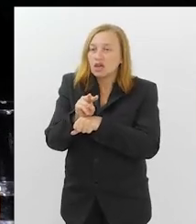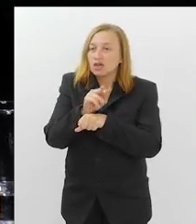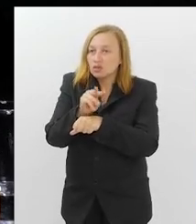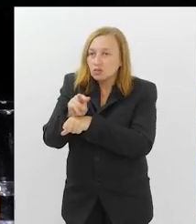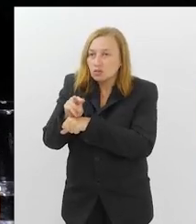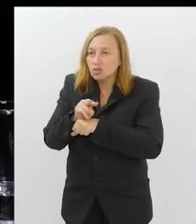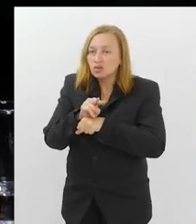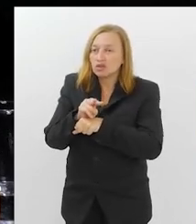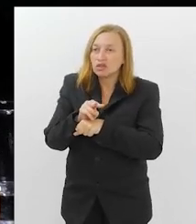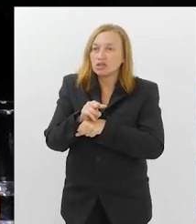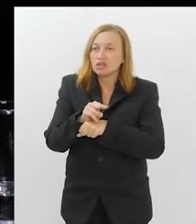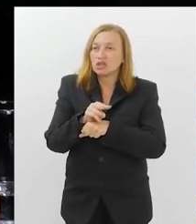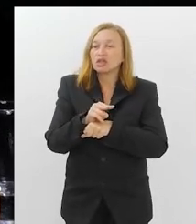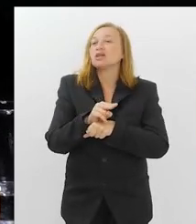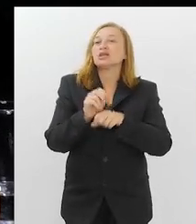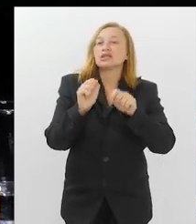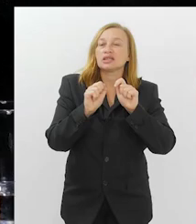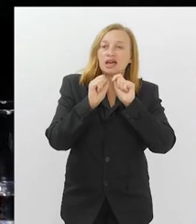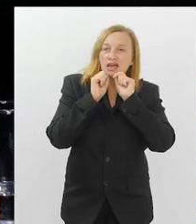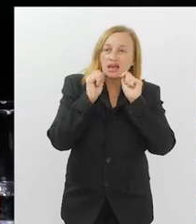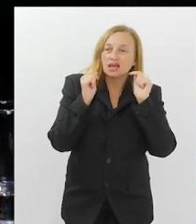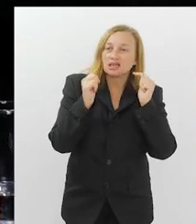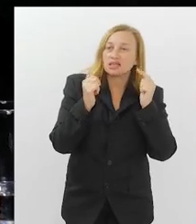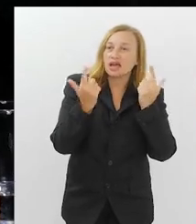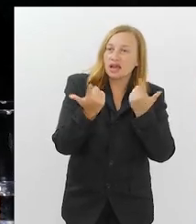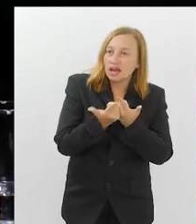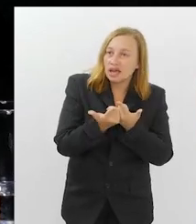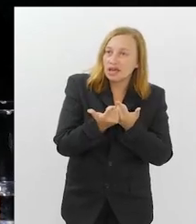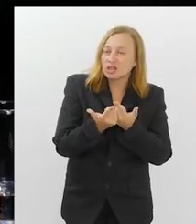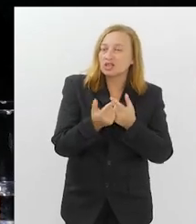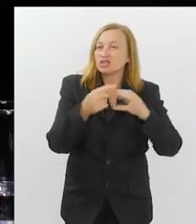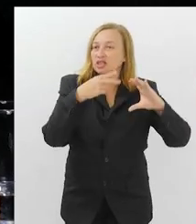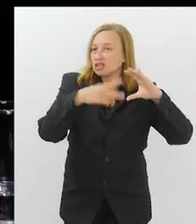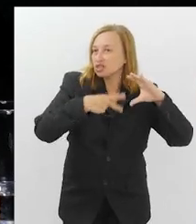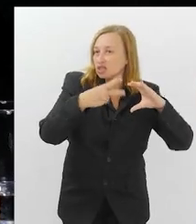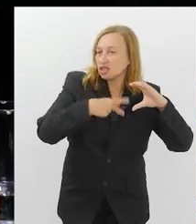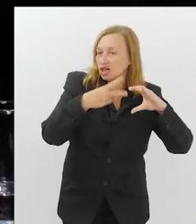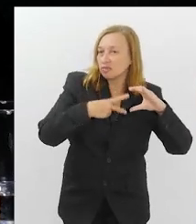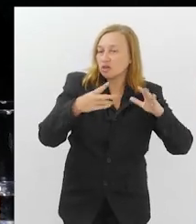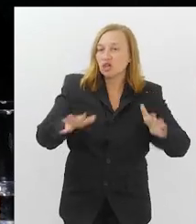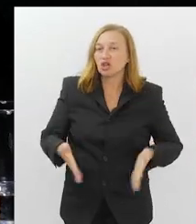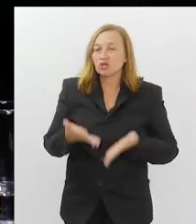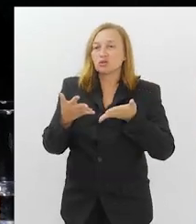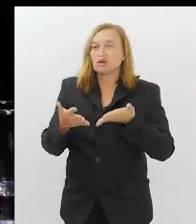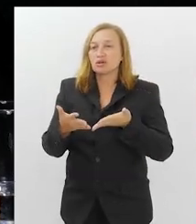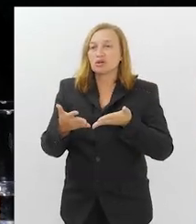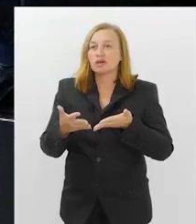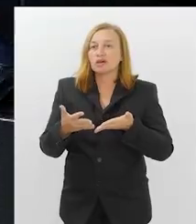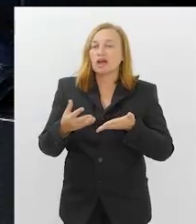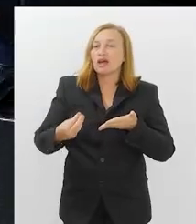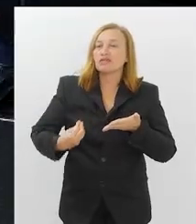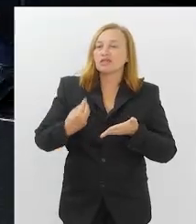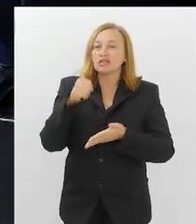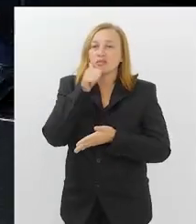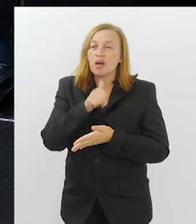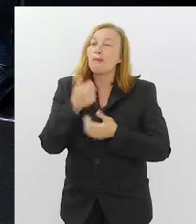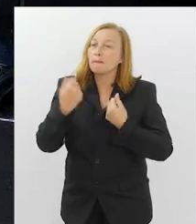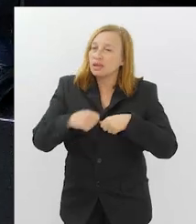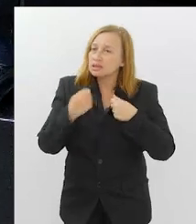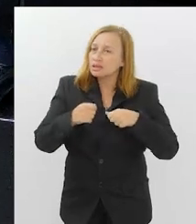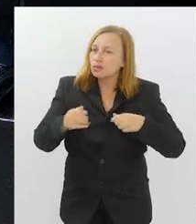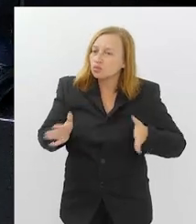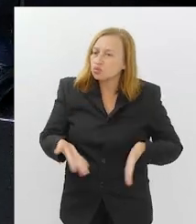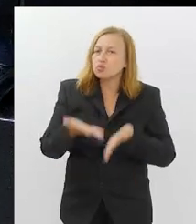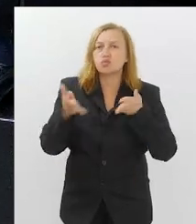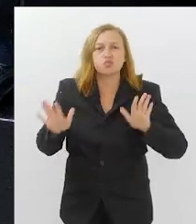esse monitoramento através das assembleias, através das câmaras, e estimula a participação feminina da mulher. Nós